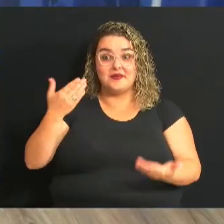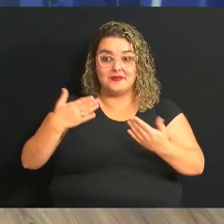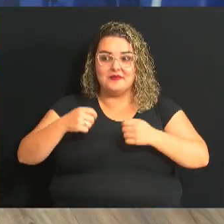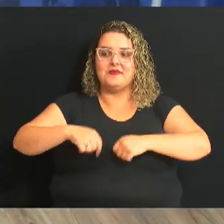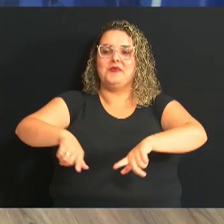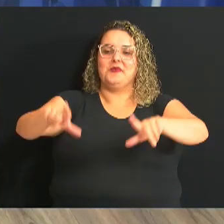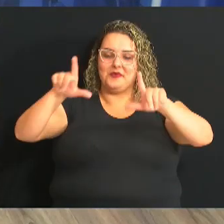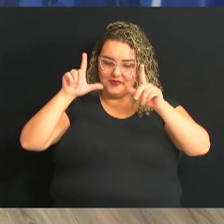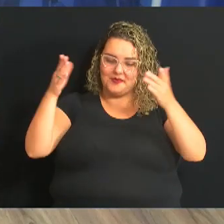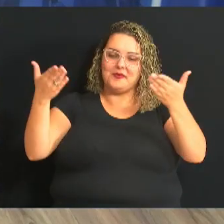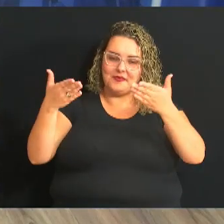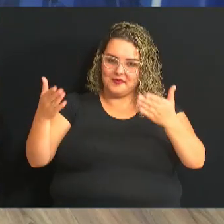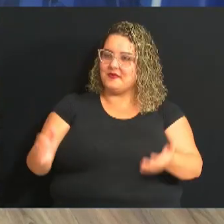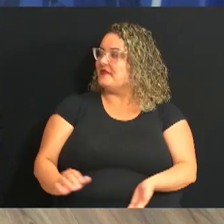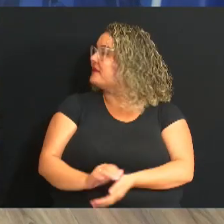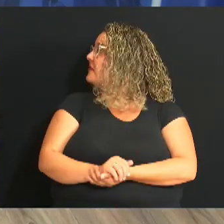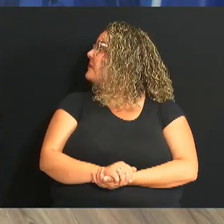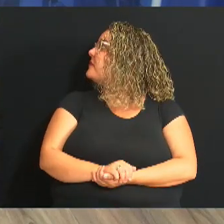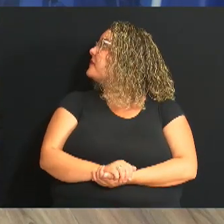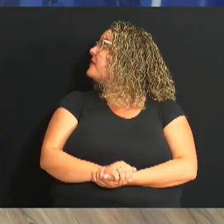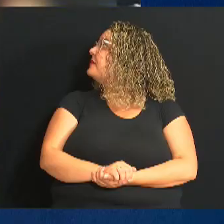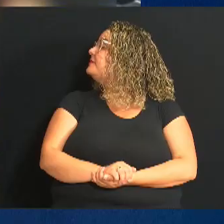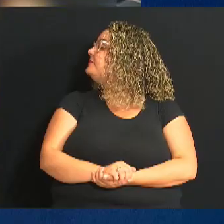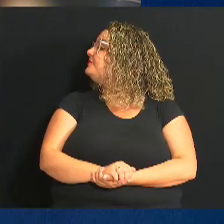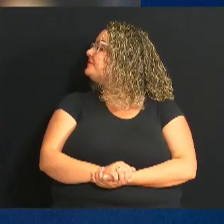agora os destaques de hoje.